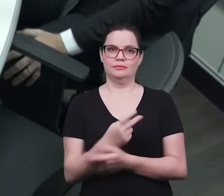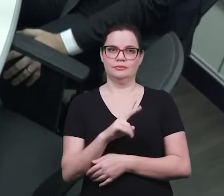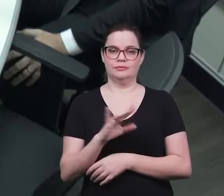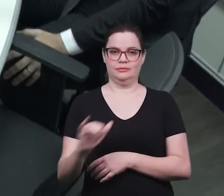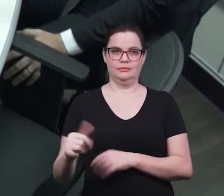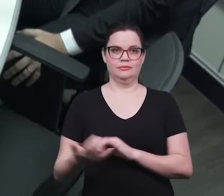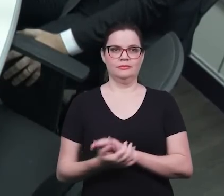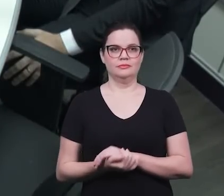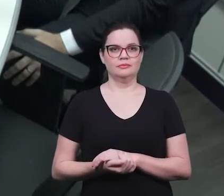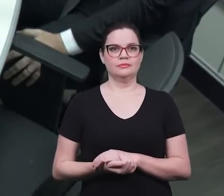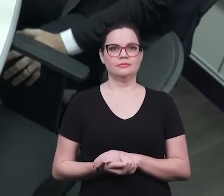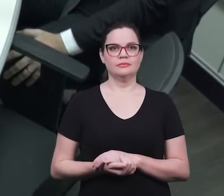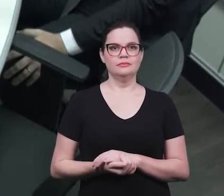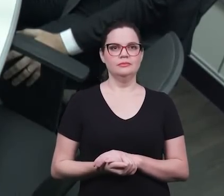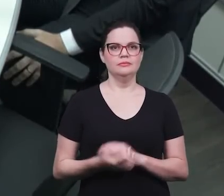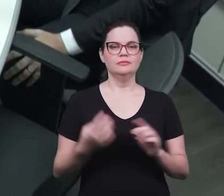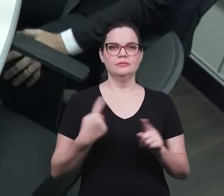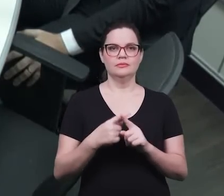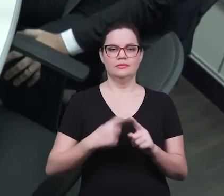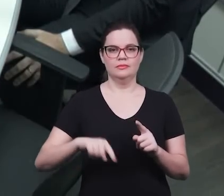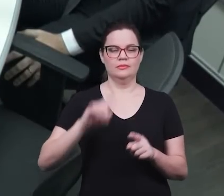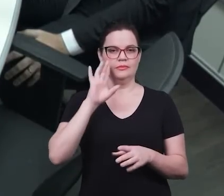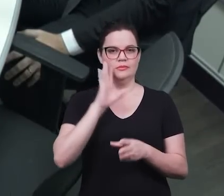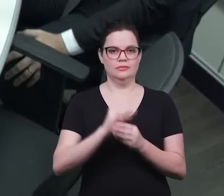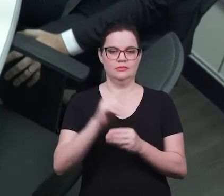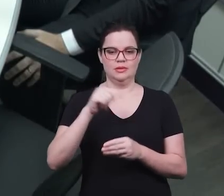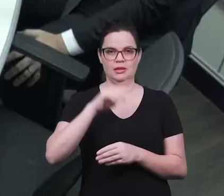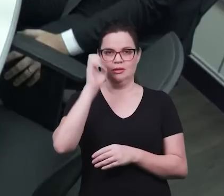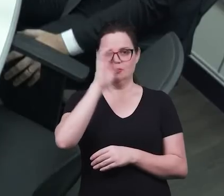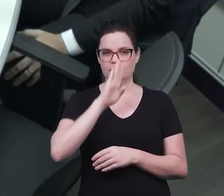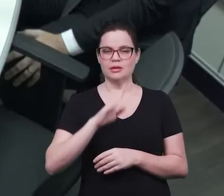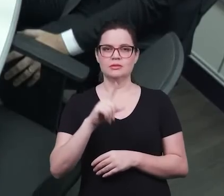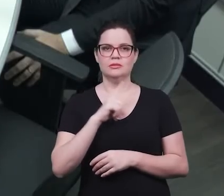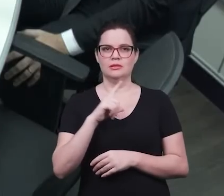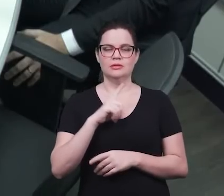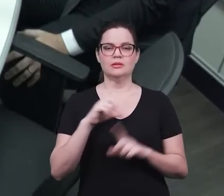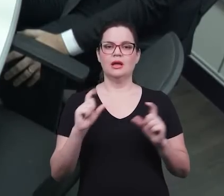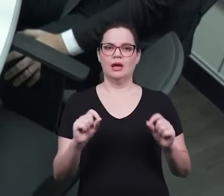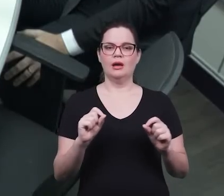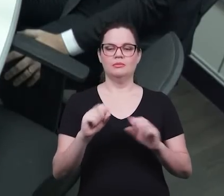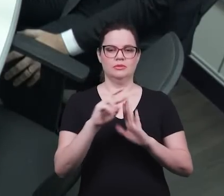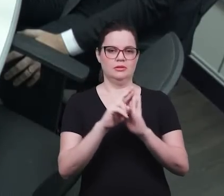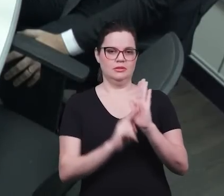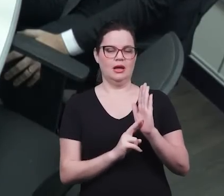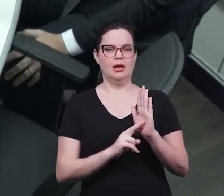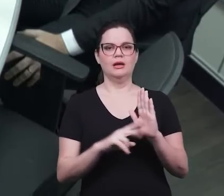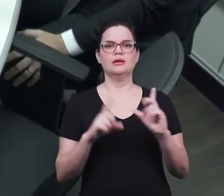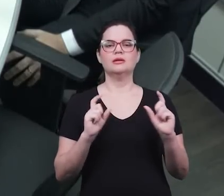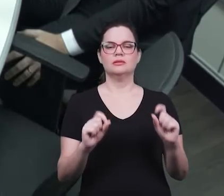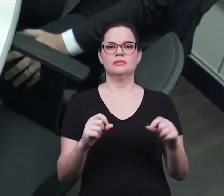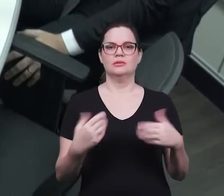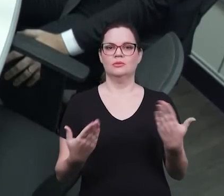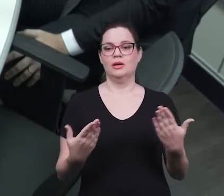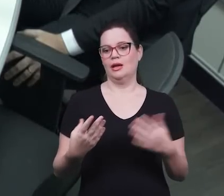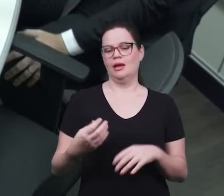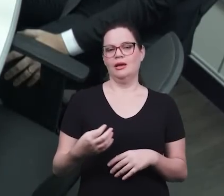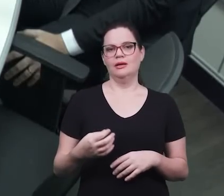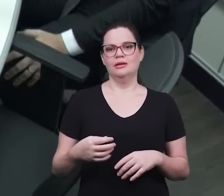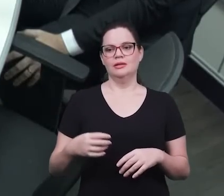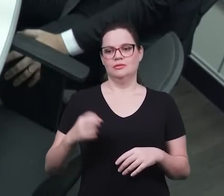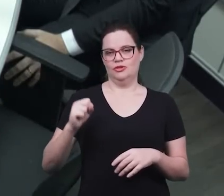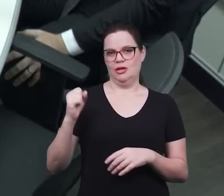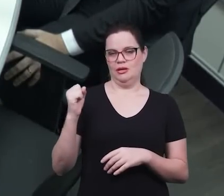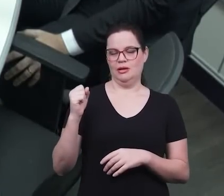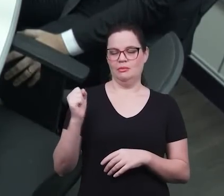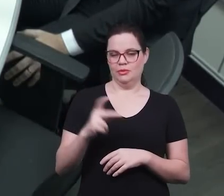própria idade. Nós temos uma realidade no Brasil de uma expectativa de vida cada vez maior, né? Em